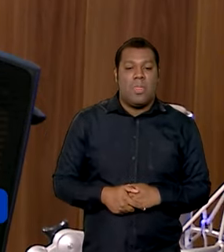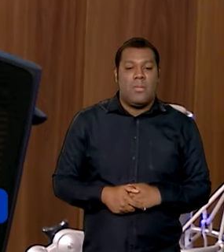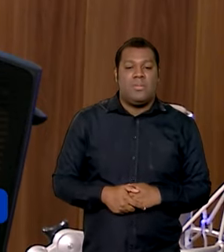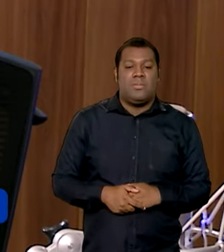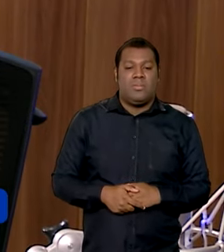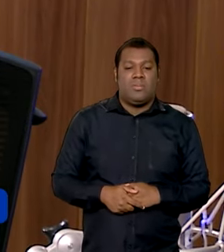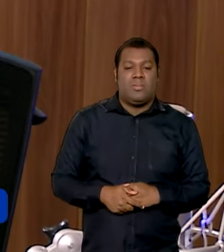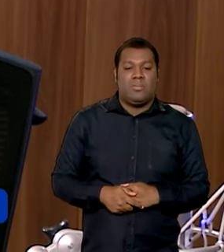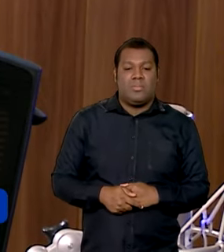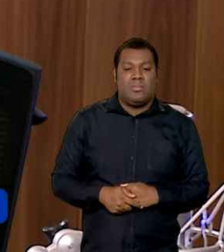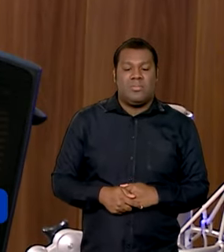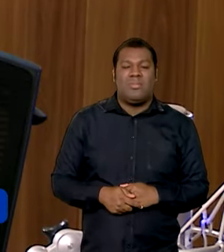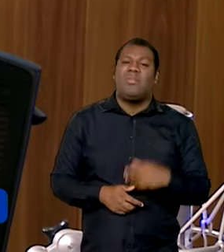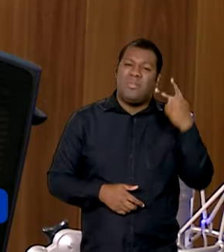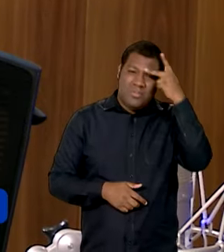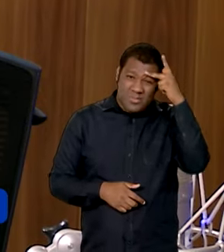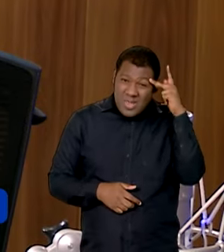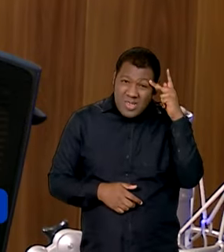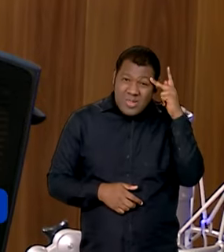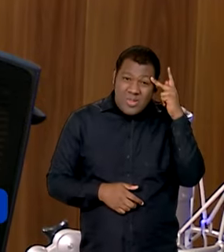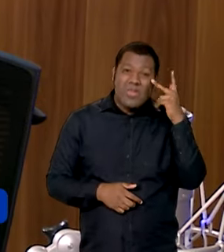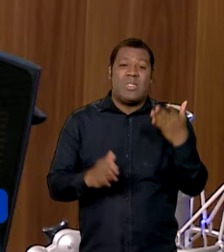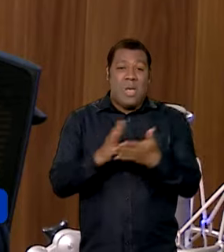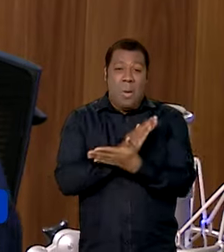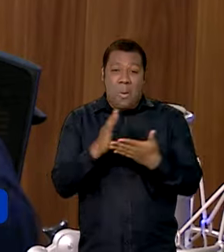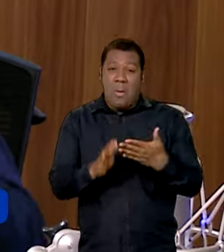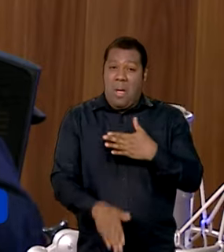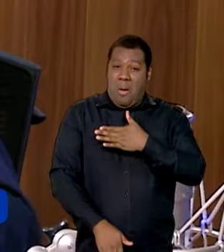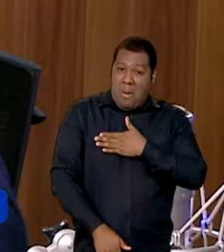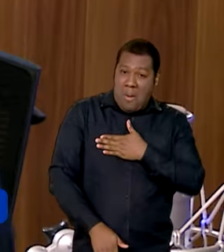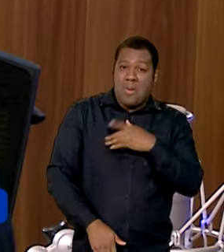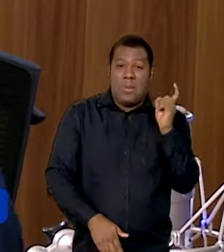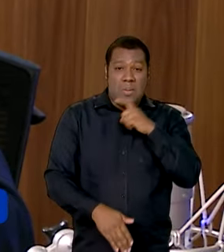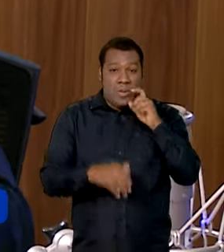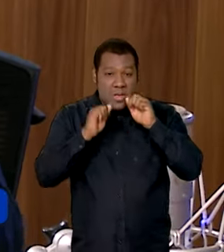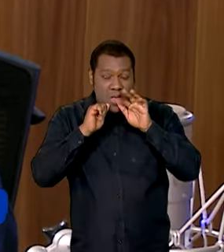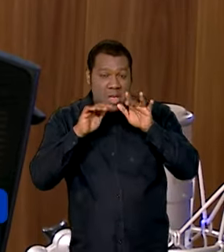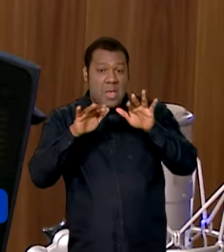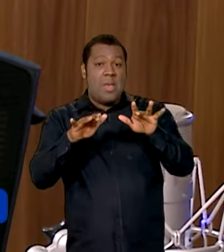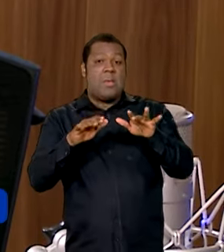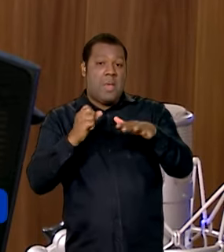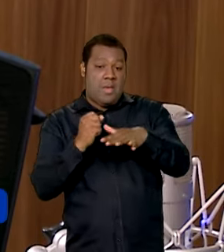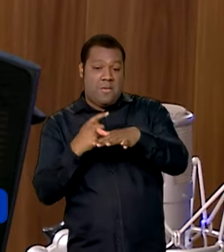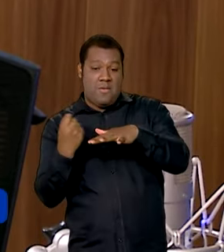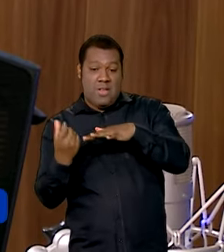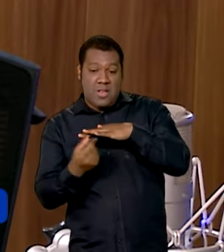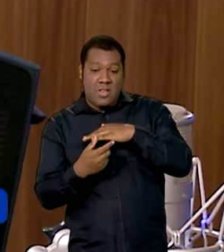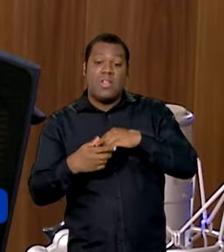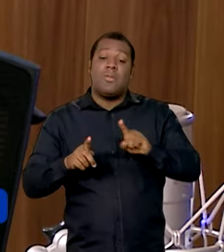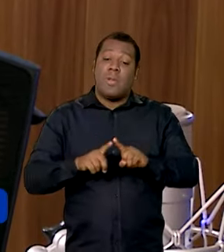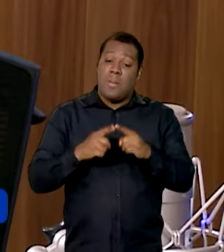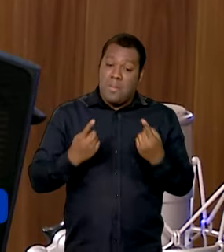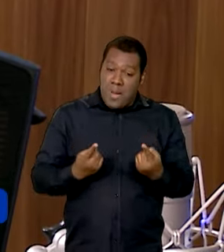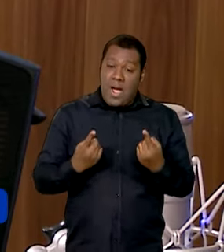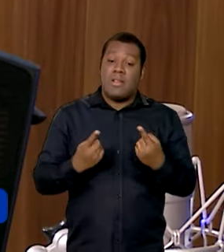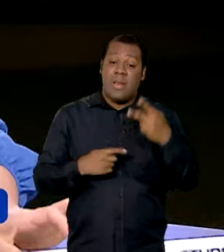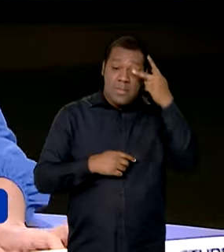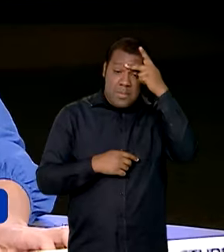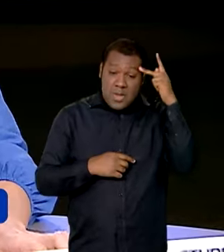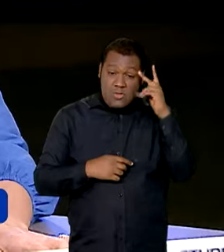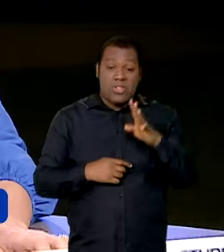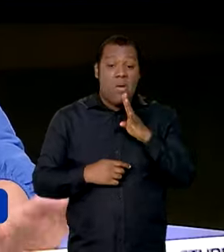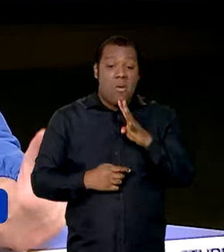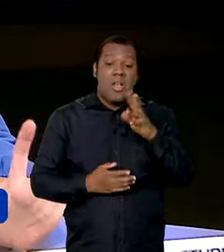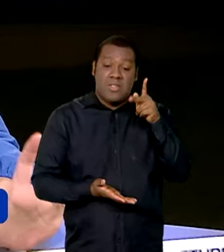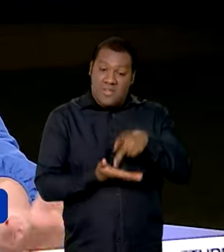fazendo e contando mentira né então é preciso que todos que estão trabalhando muito também conte a verdade ão com tempo né